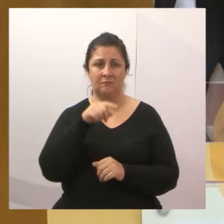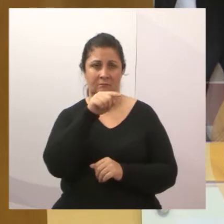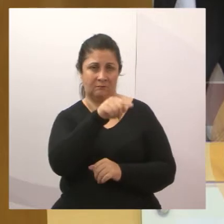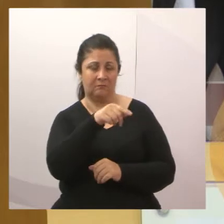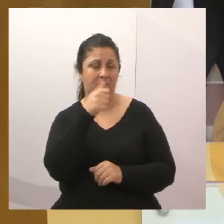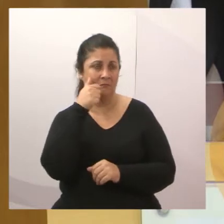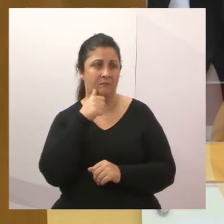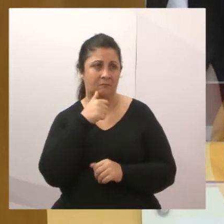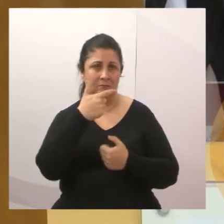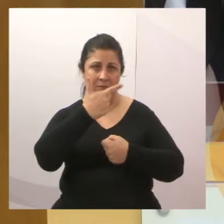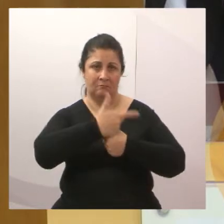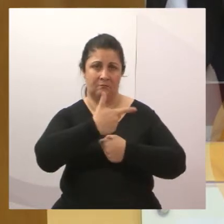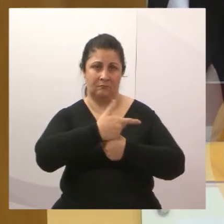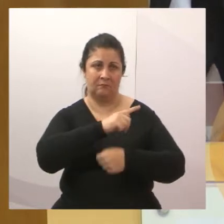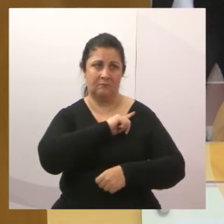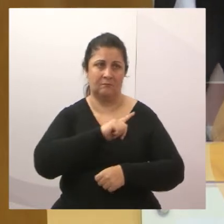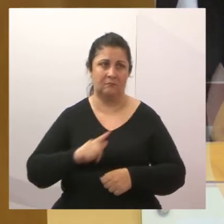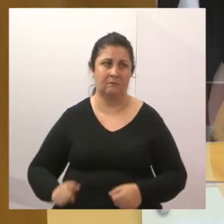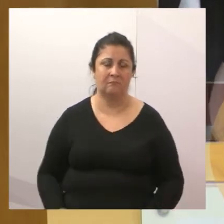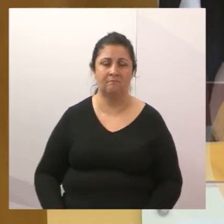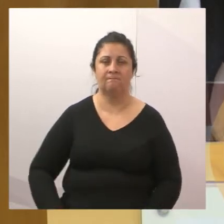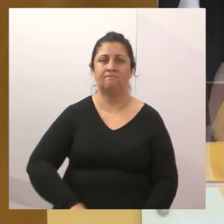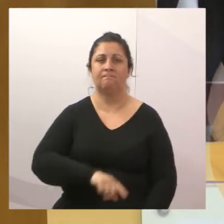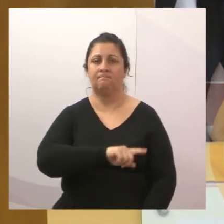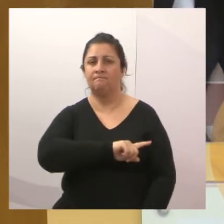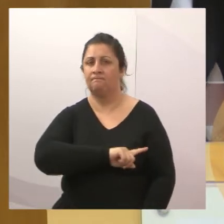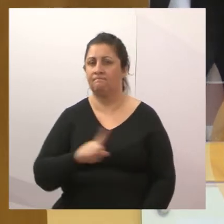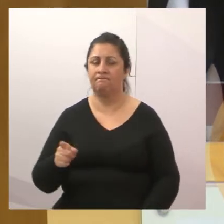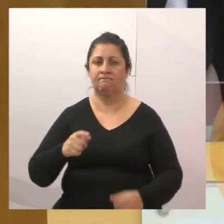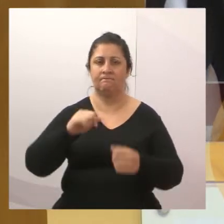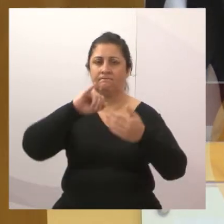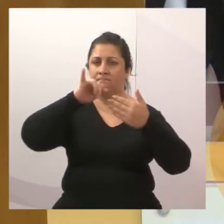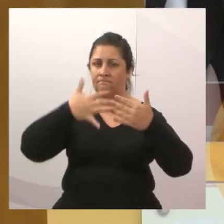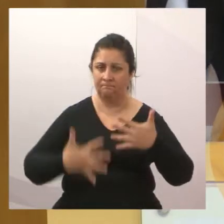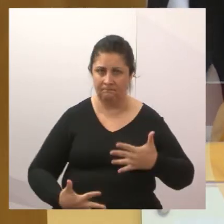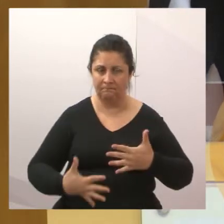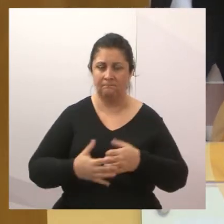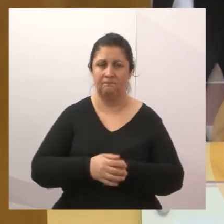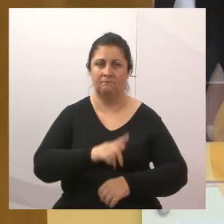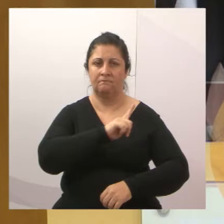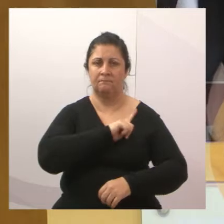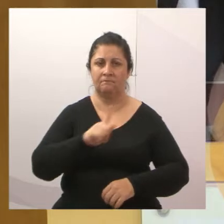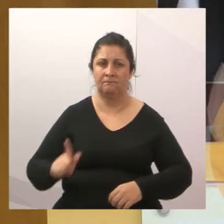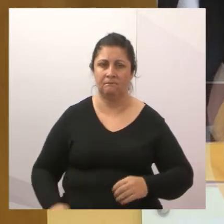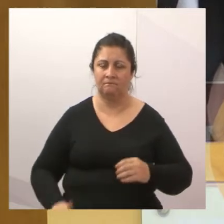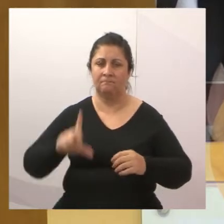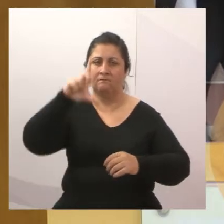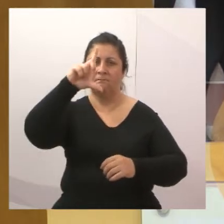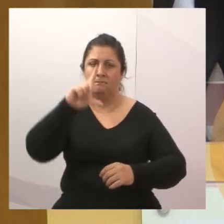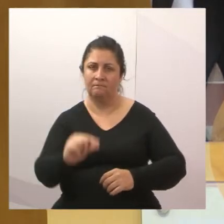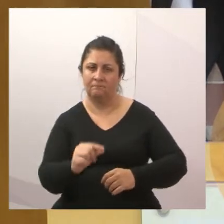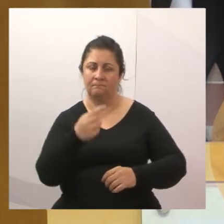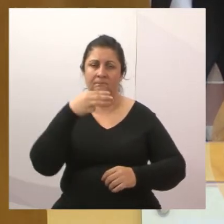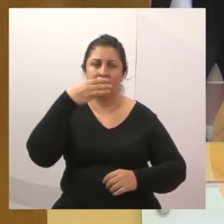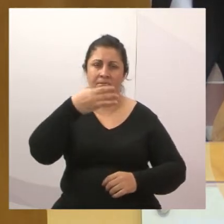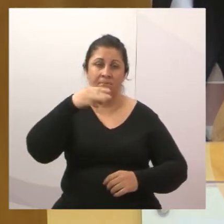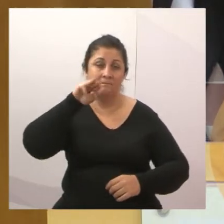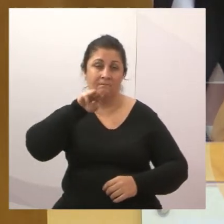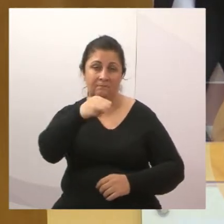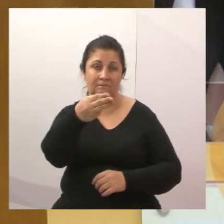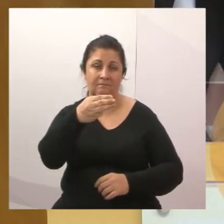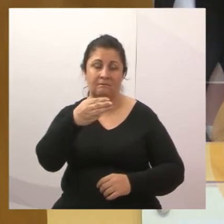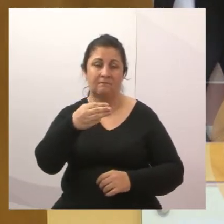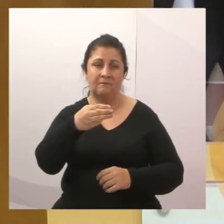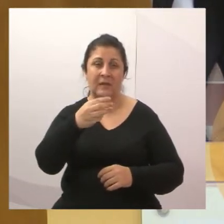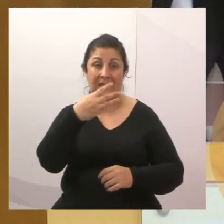do governo, é injustificável que um governo diminua 30 milhões na educação de